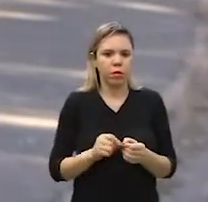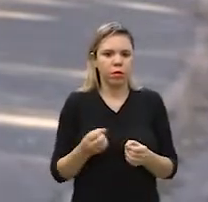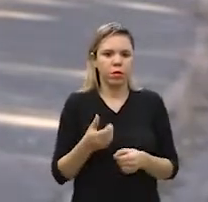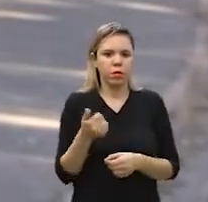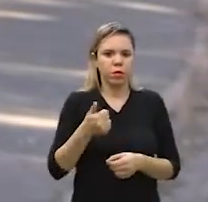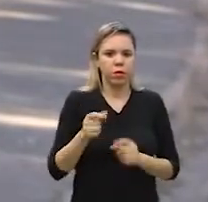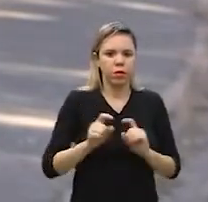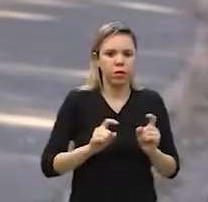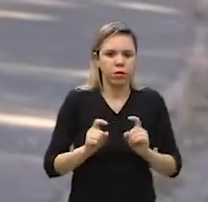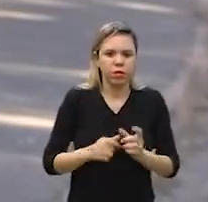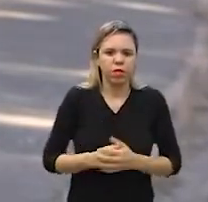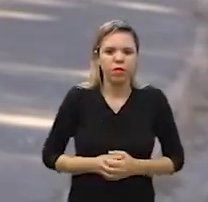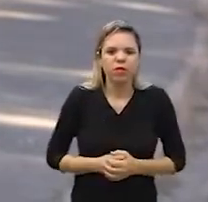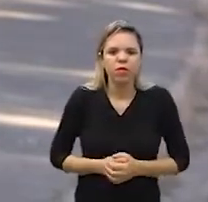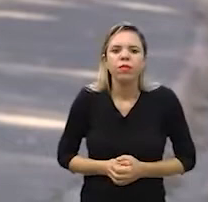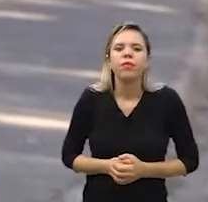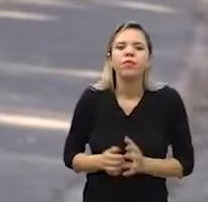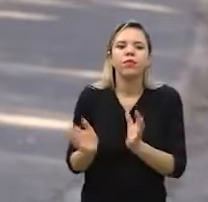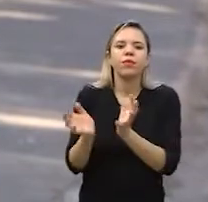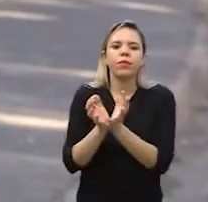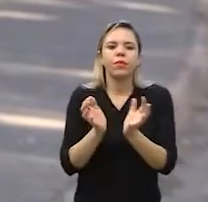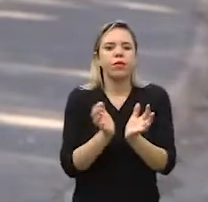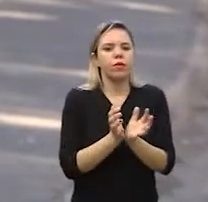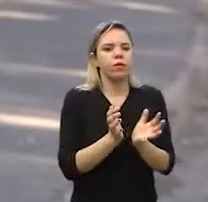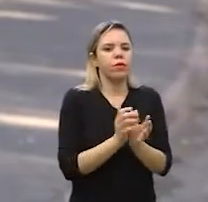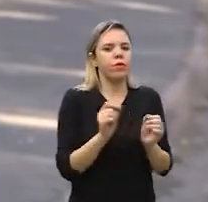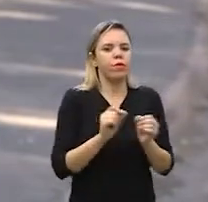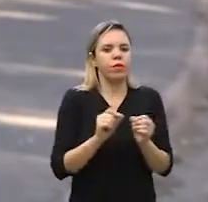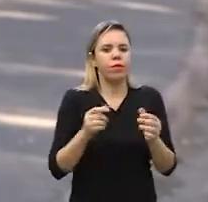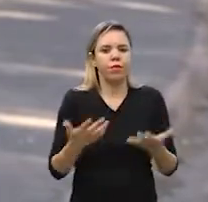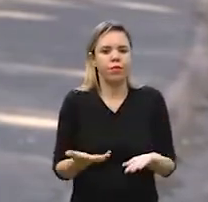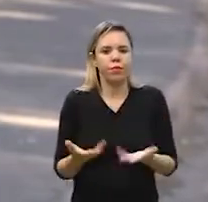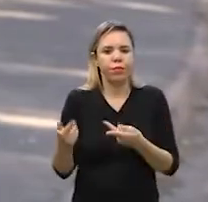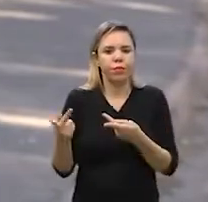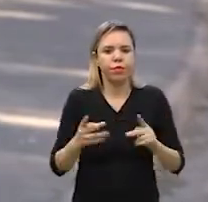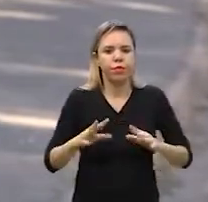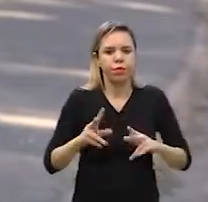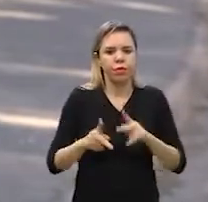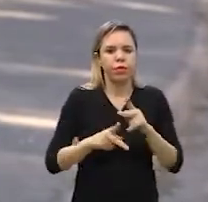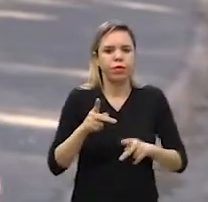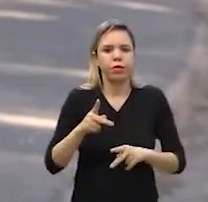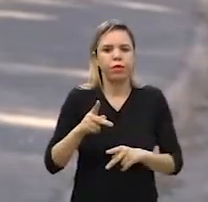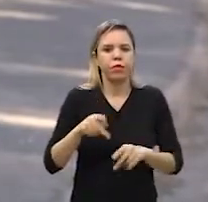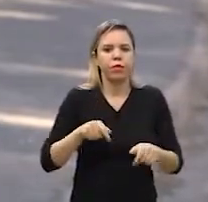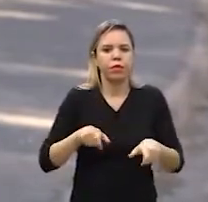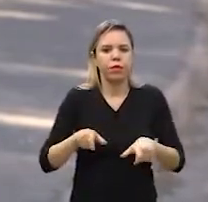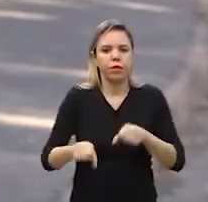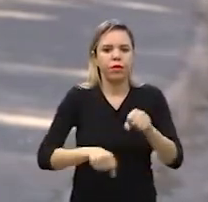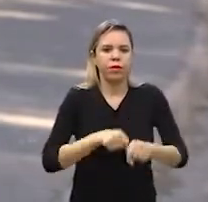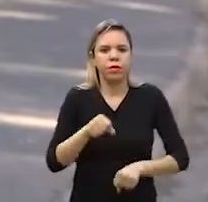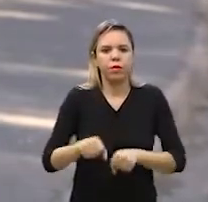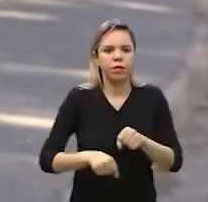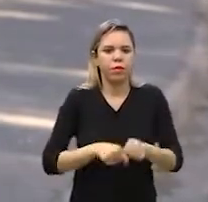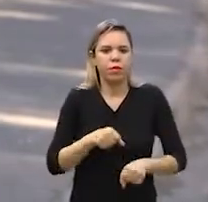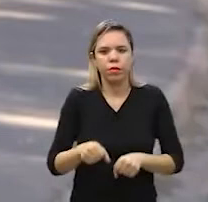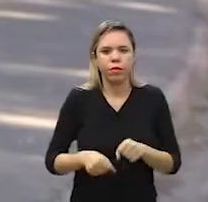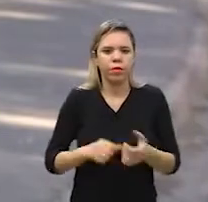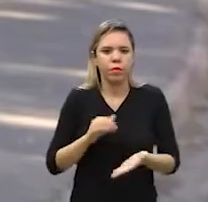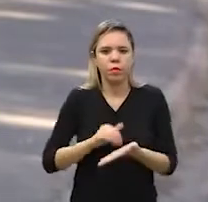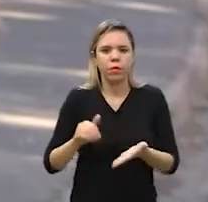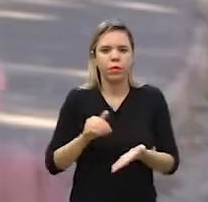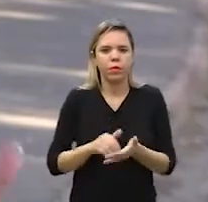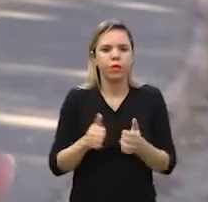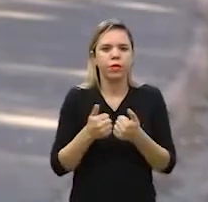fiz a nossas primeiras reuniões da comissão eu fiz a questão de convidar todos os ciclistas ciclo